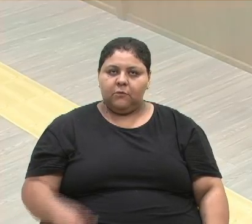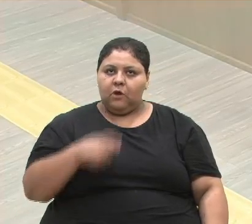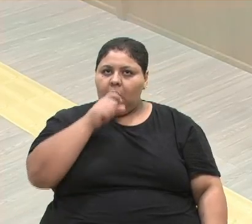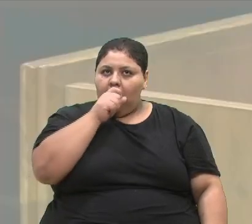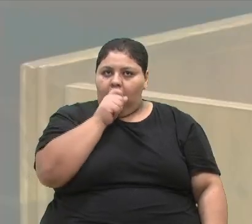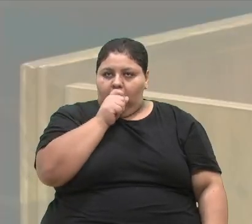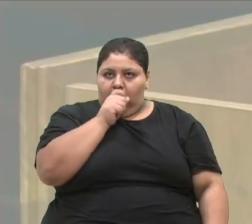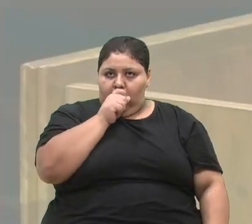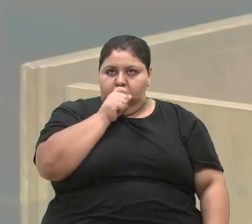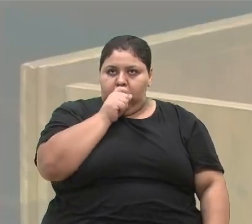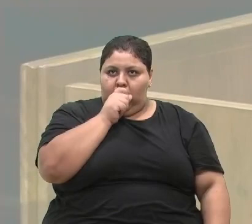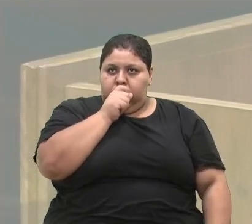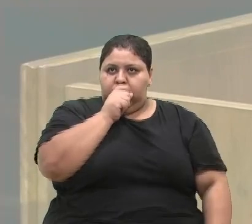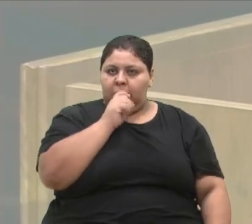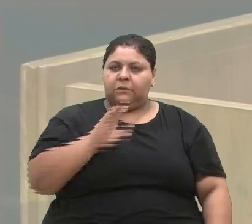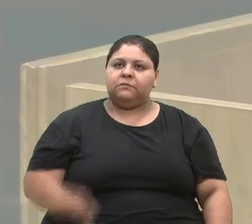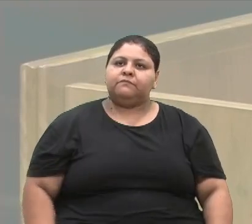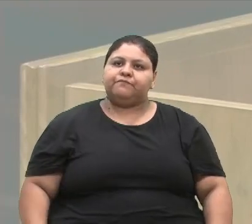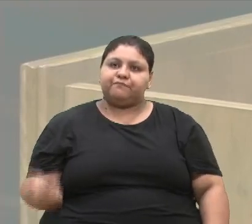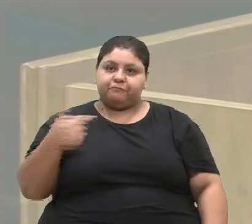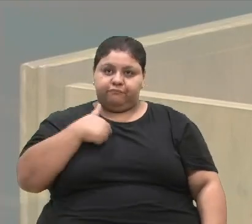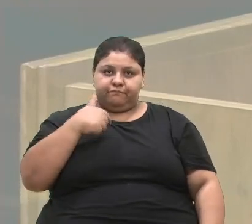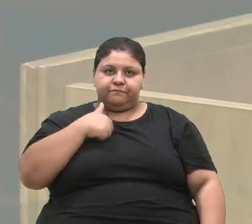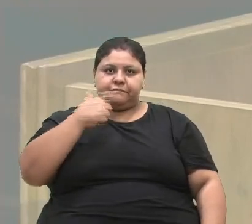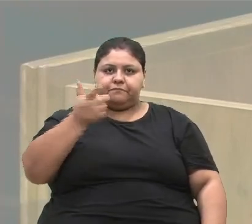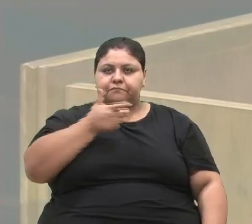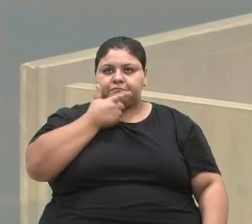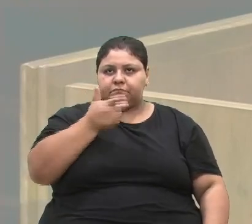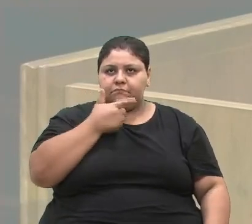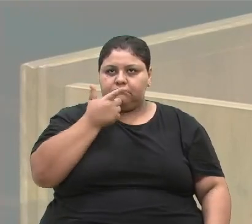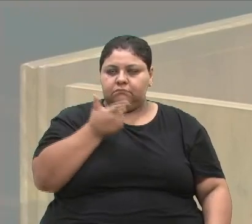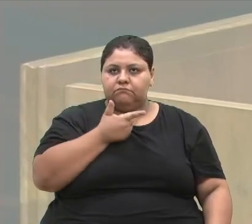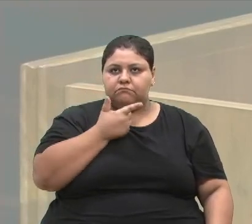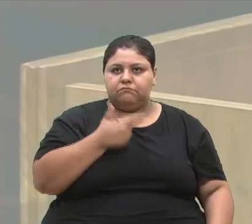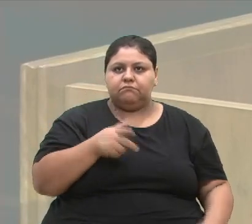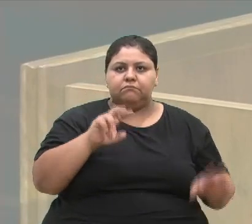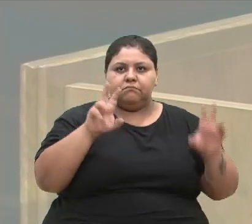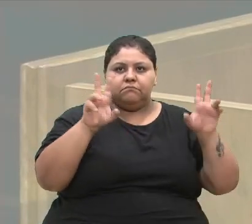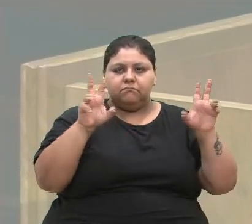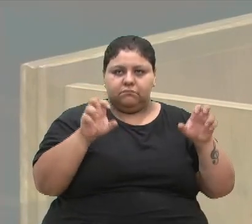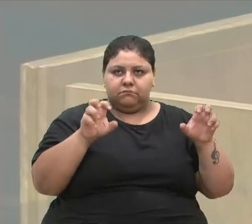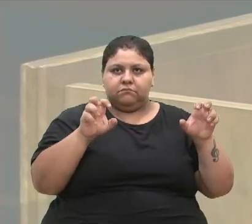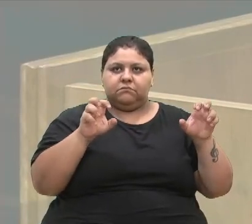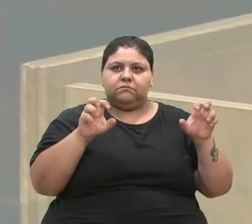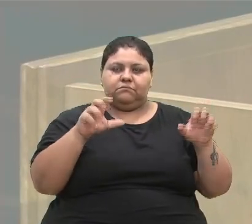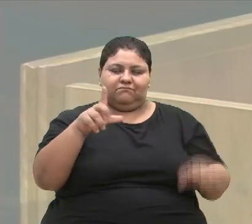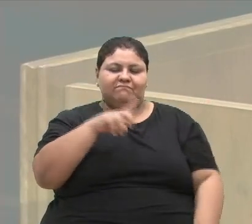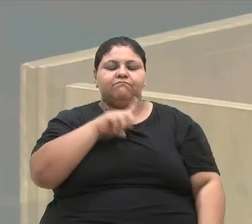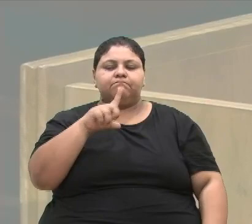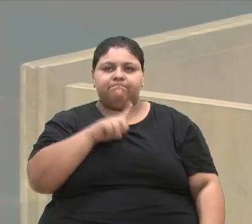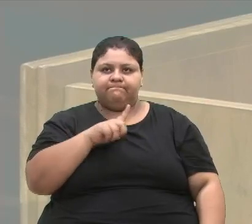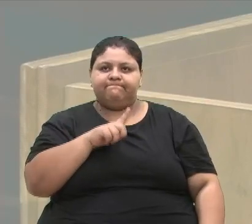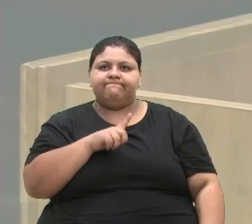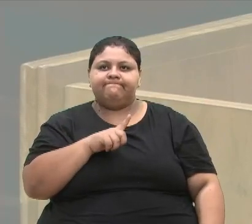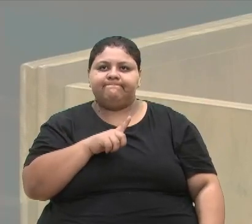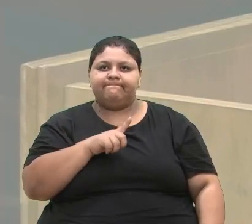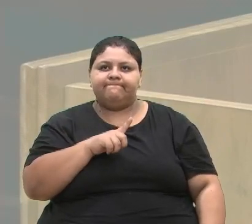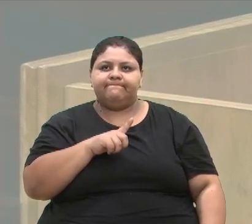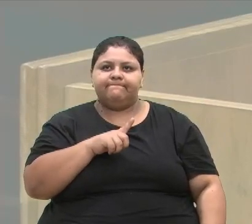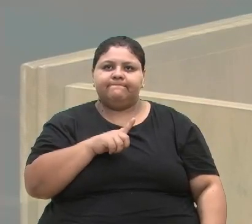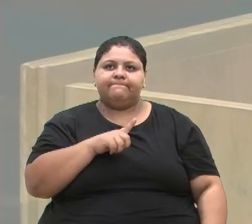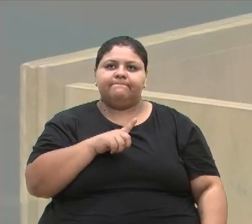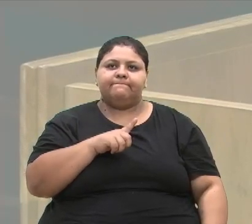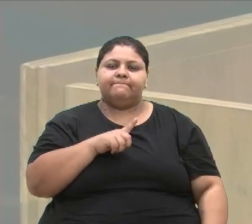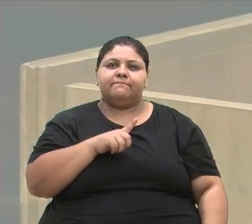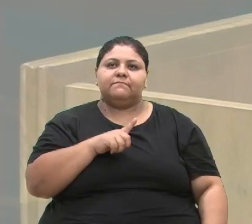Bom, eu vou ocupar esse espaço para falar de um assunto que tem sido